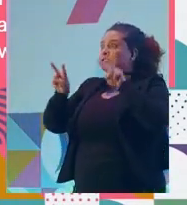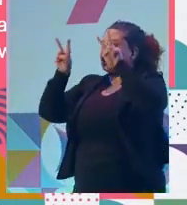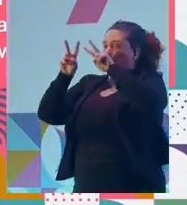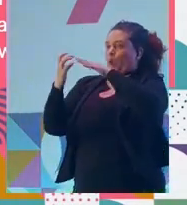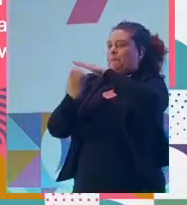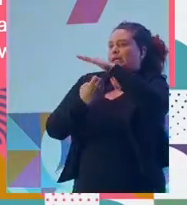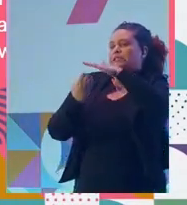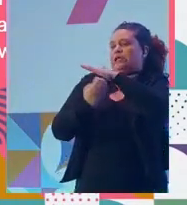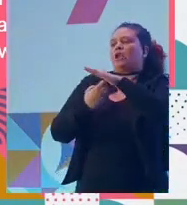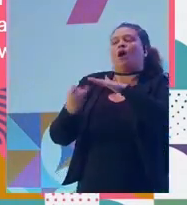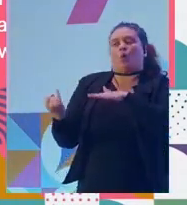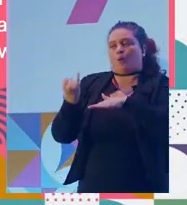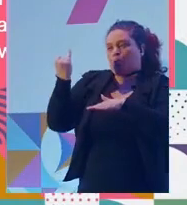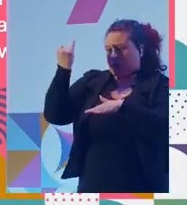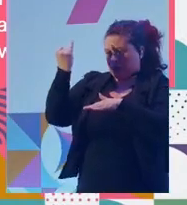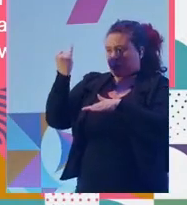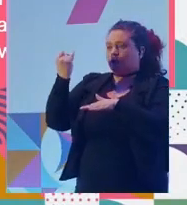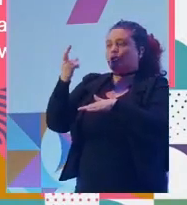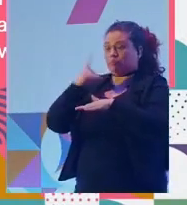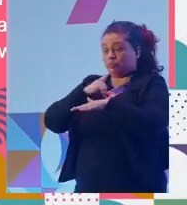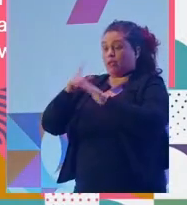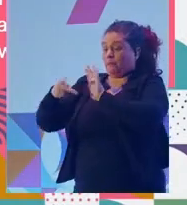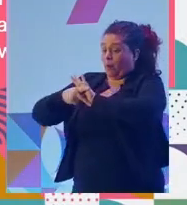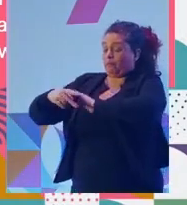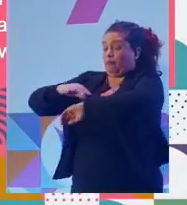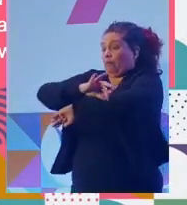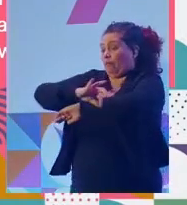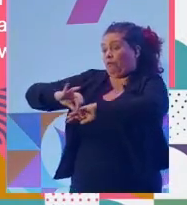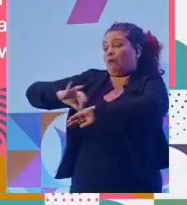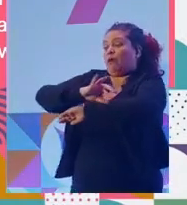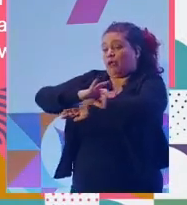E isso é chave a nível de arquitetura, que